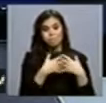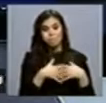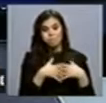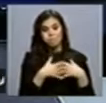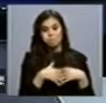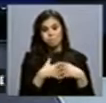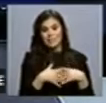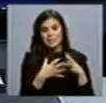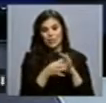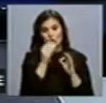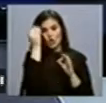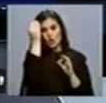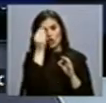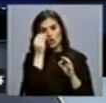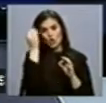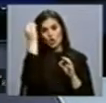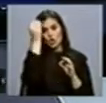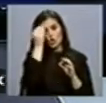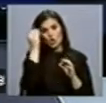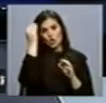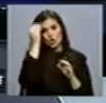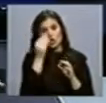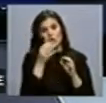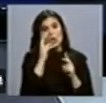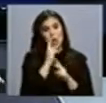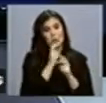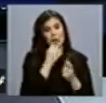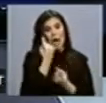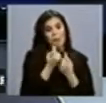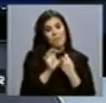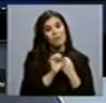sobre os nossos sonhos mais ousados de encontrar algum tipo de forma